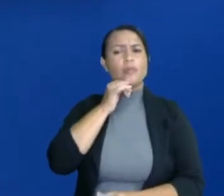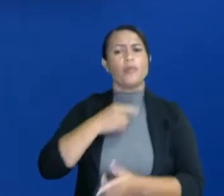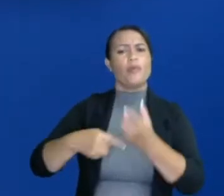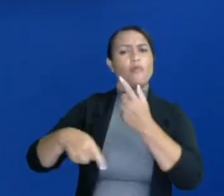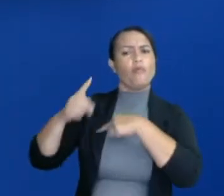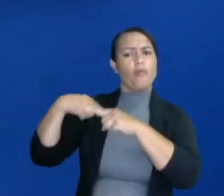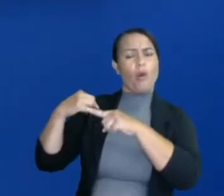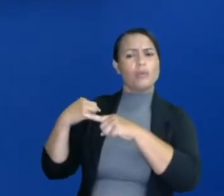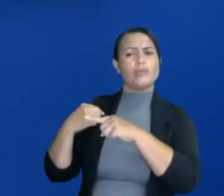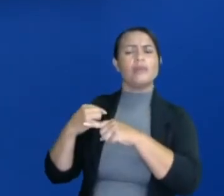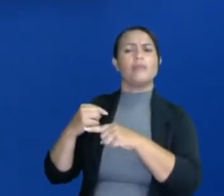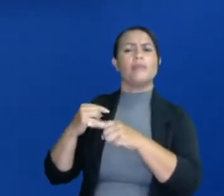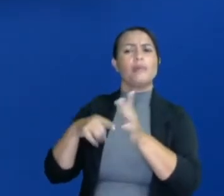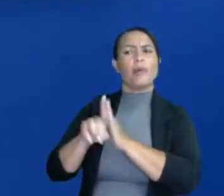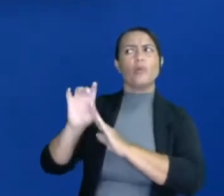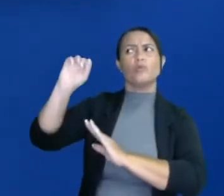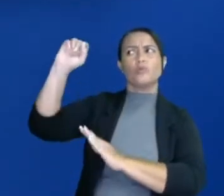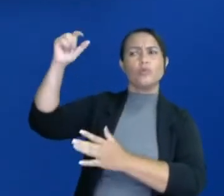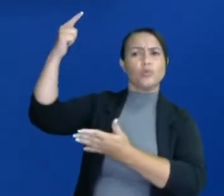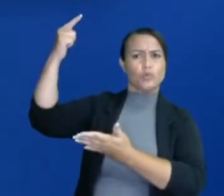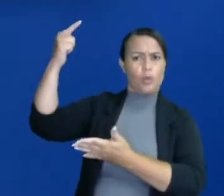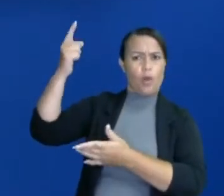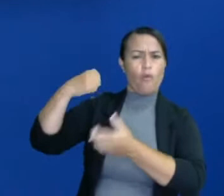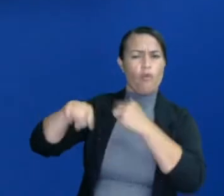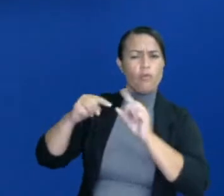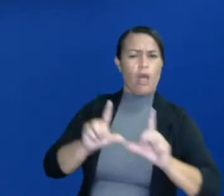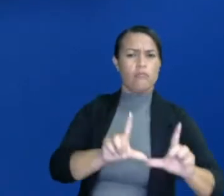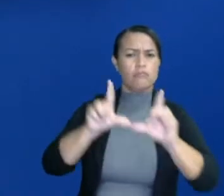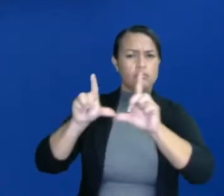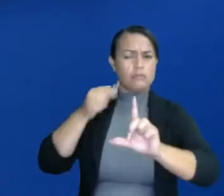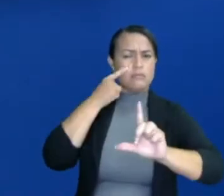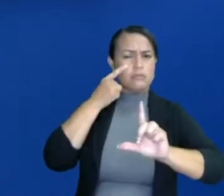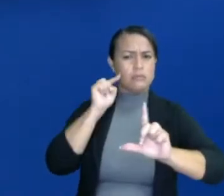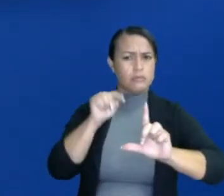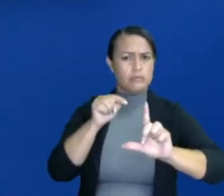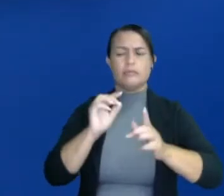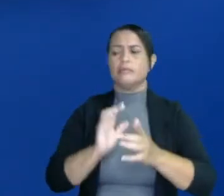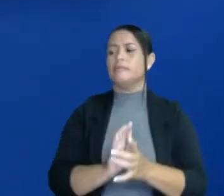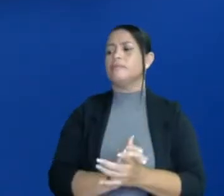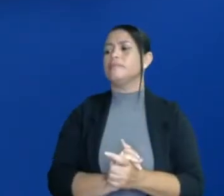para aquela questão do Sol, né? Se eu só volta para a gente aqui,